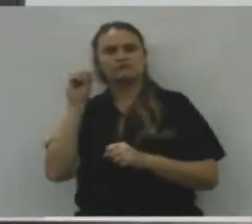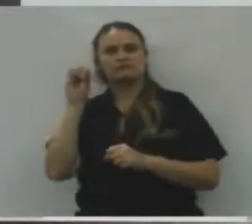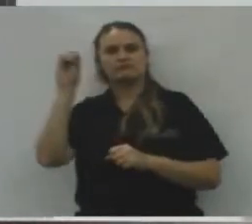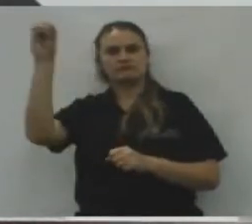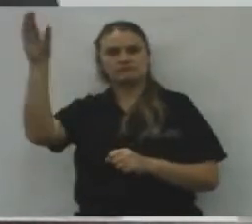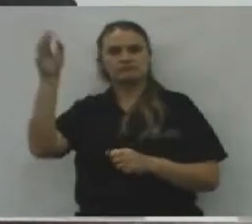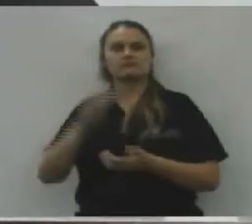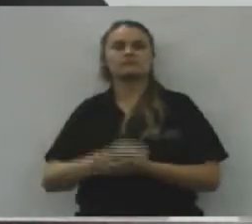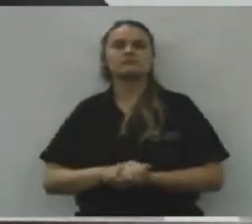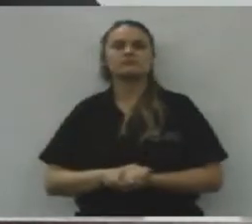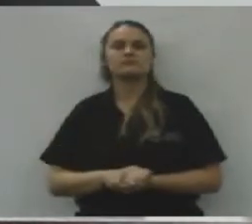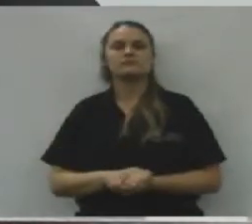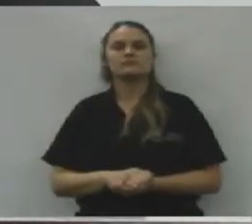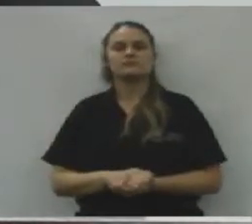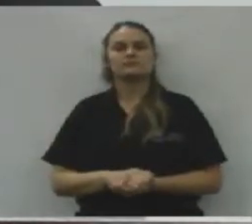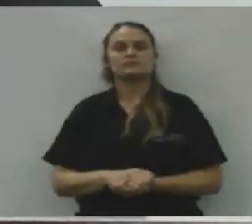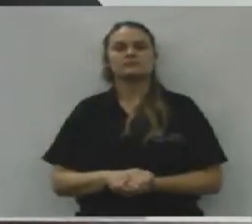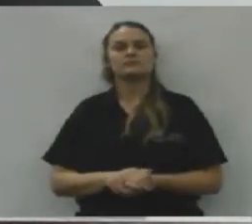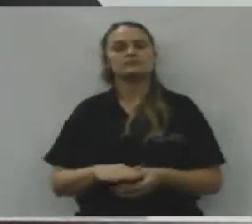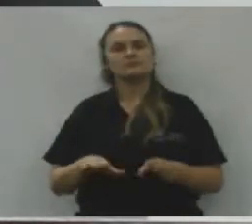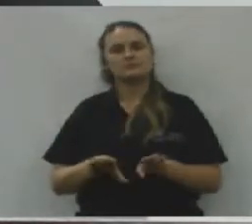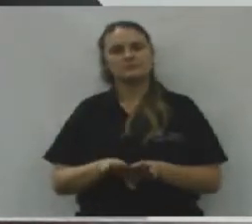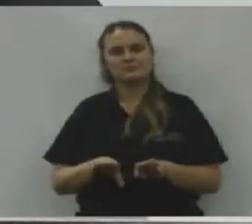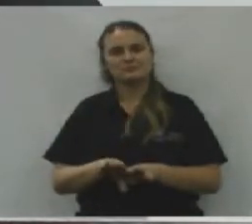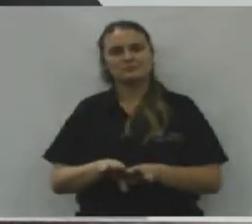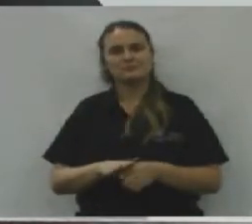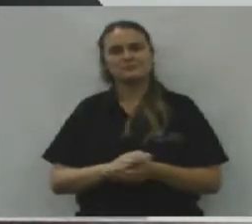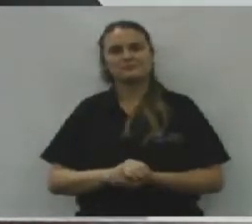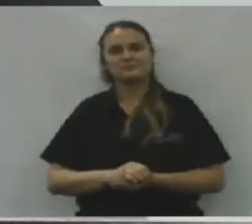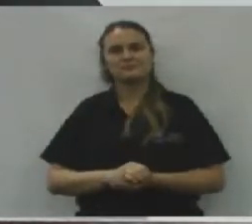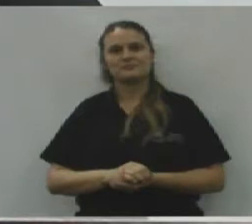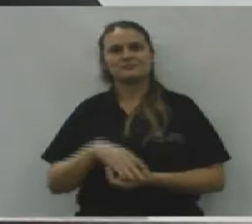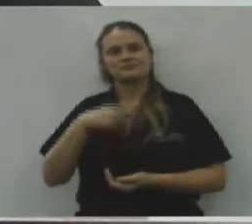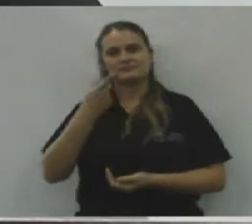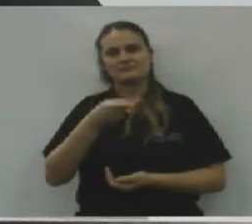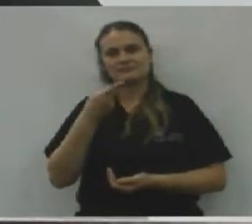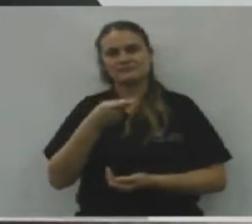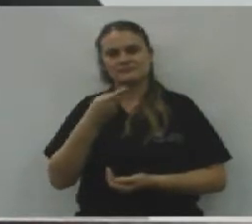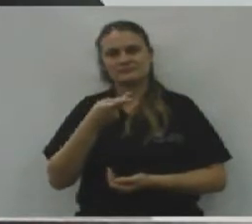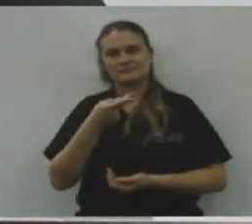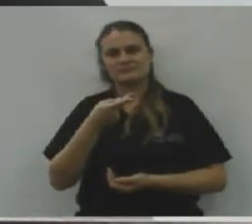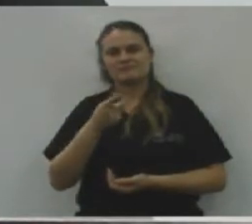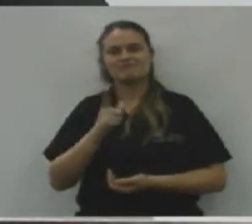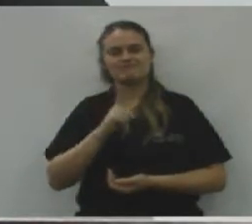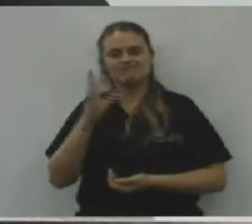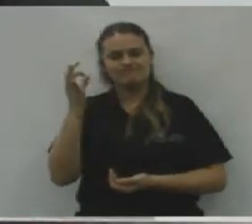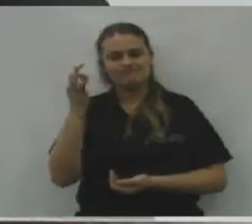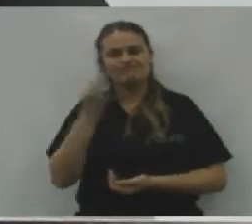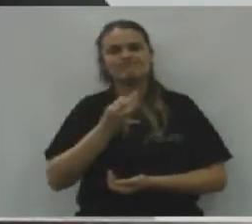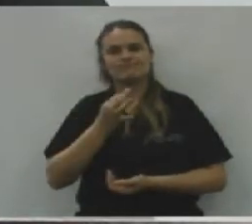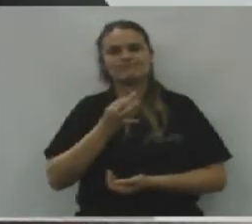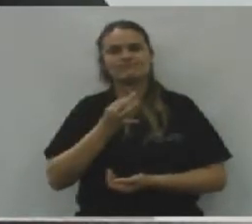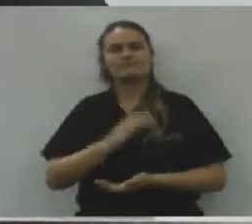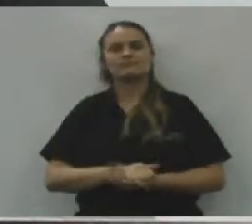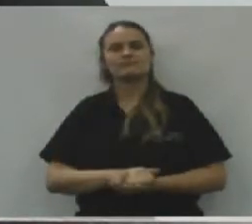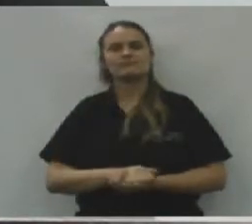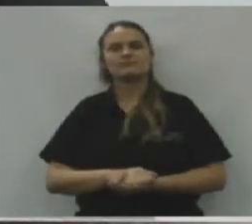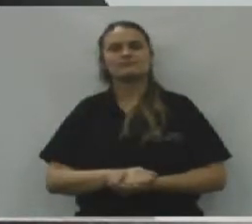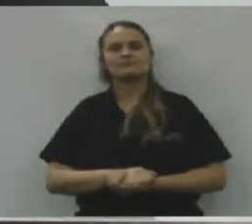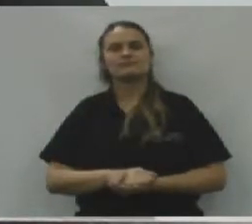lá abrilhantando. E também, né, falar aí que, com certeza,